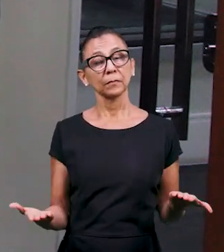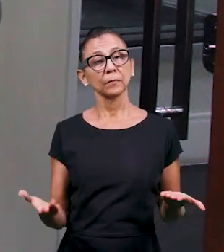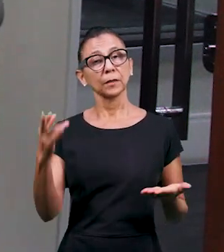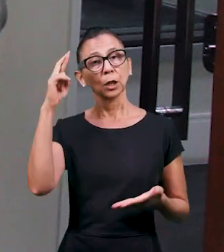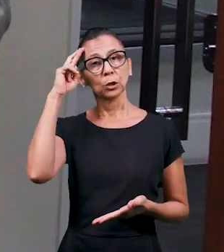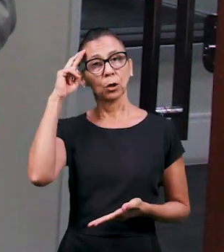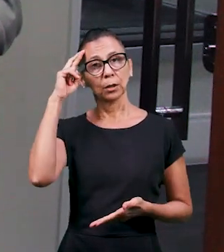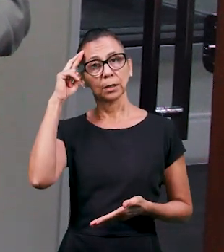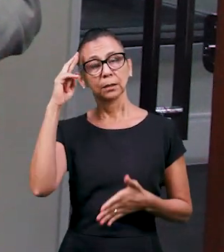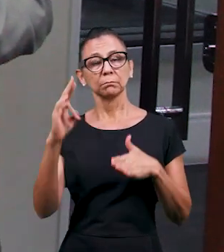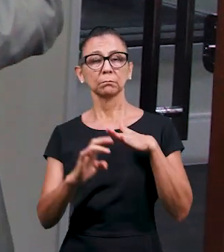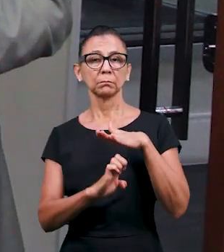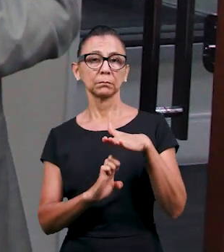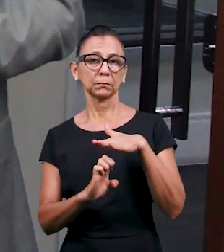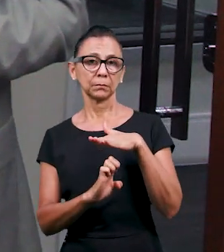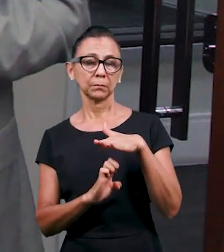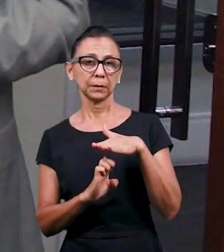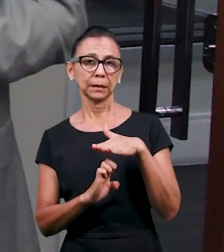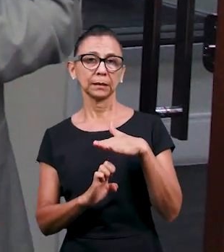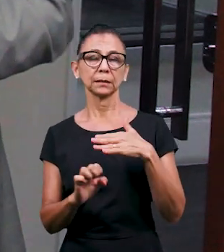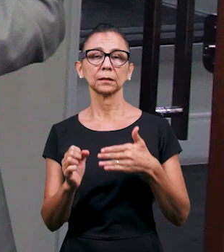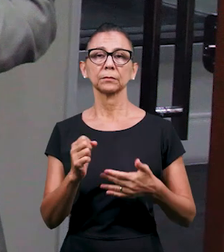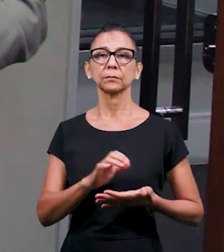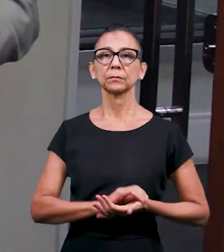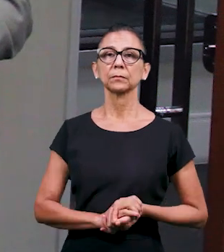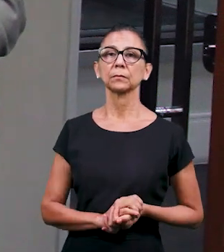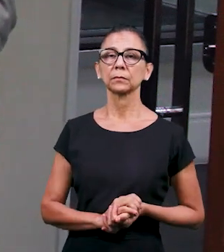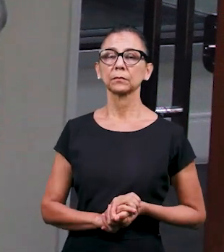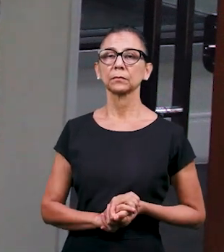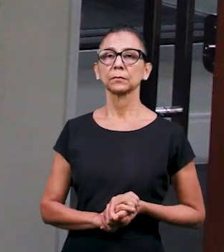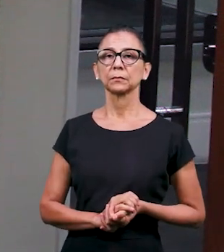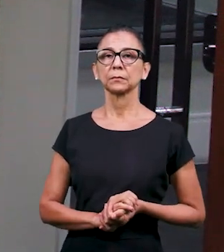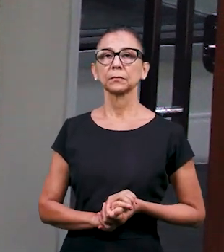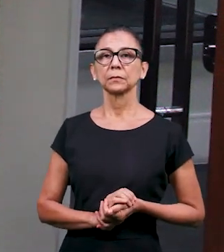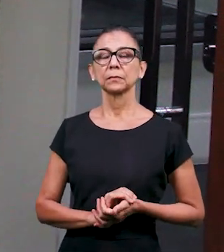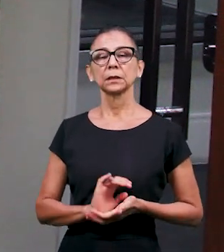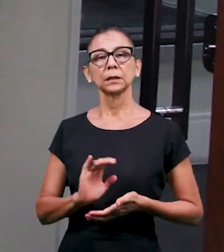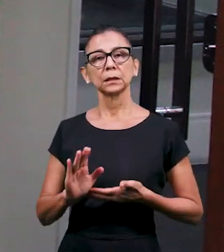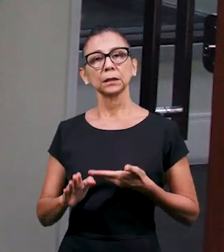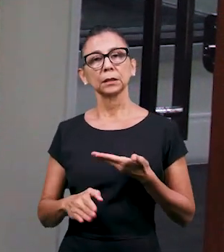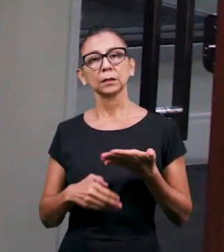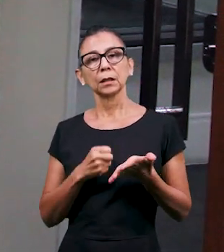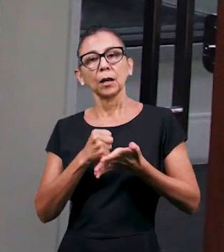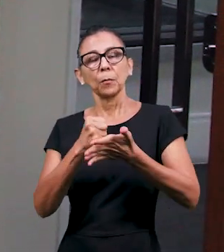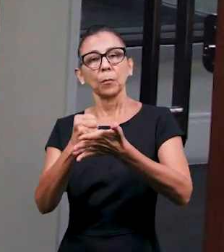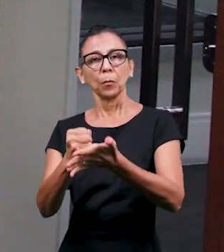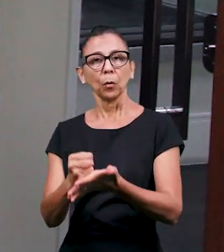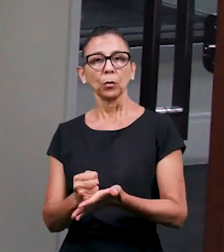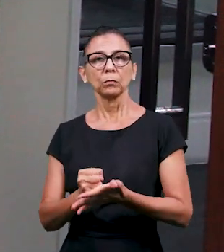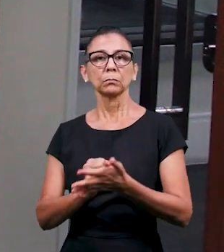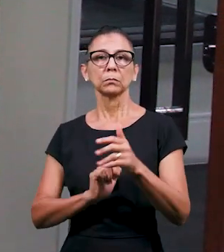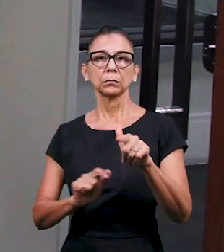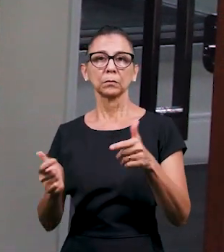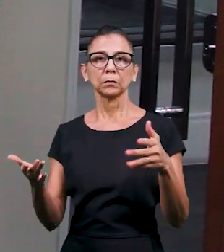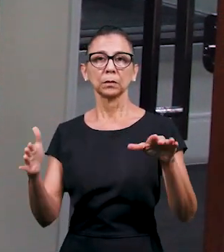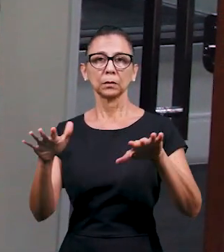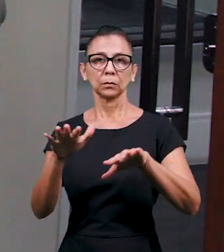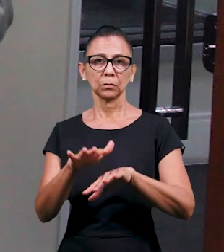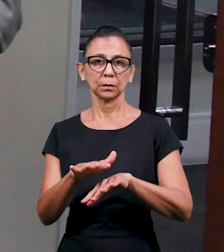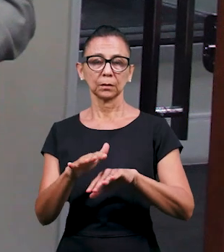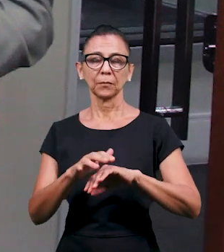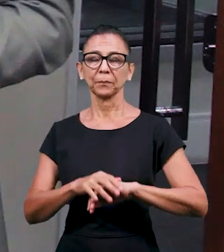empresa Using Hands, que presta assessoria de inclusão. Então vamos falar com a nossa